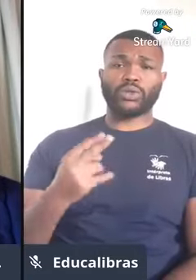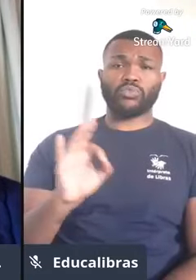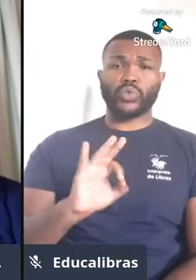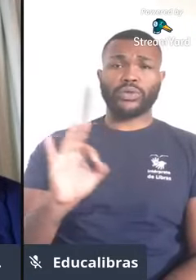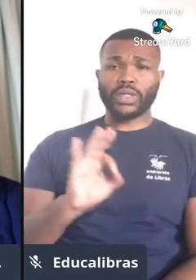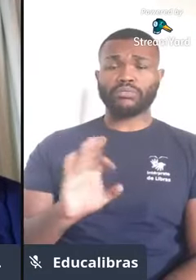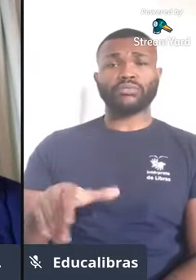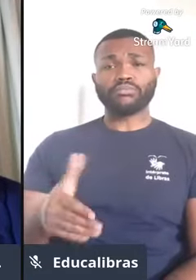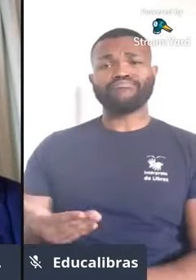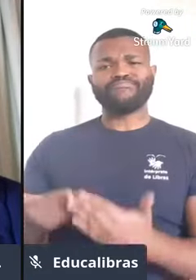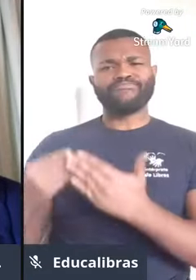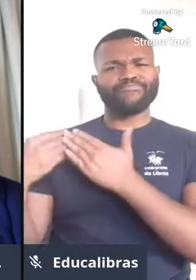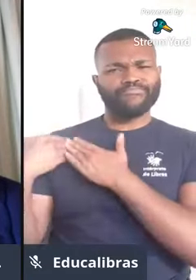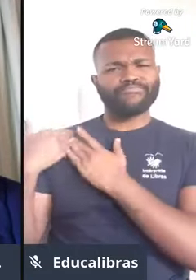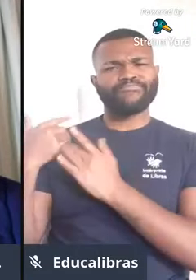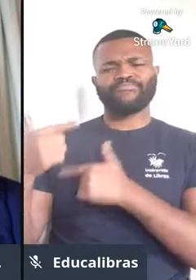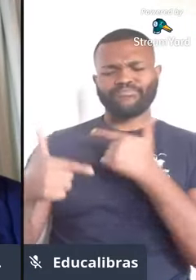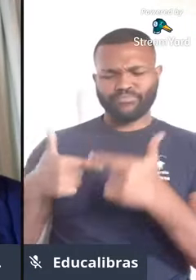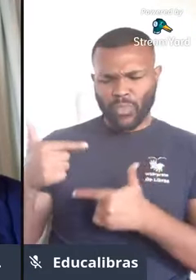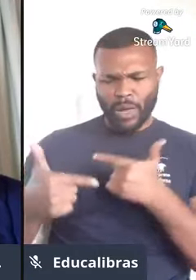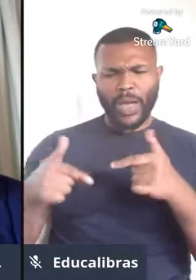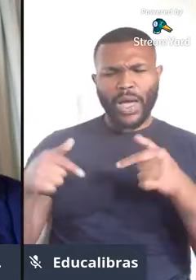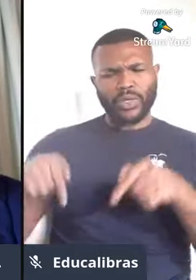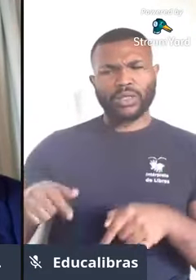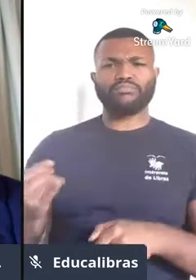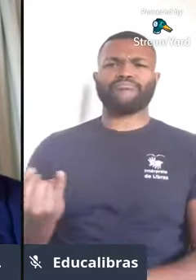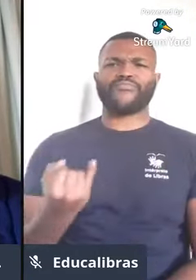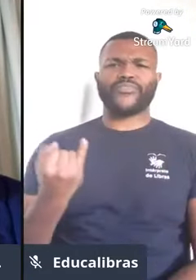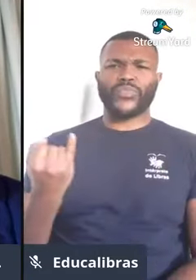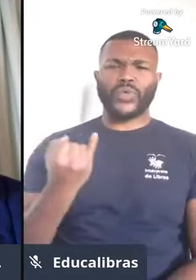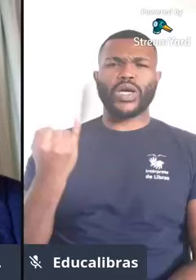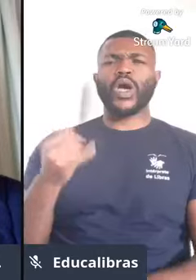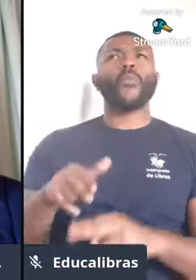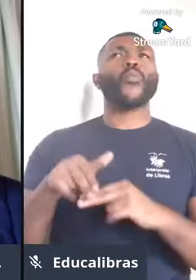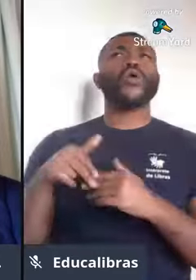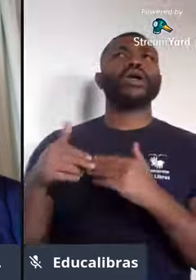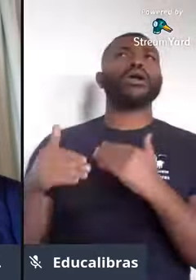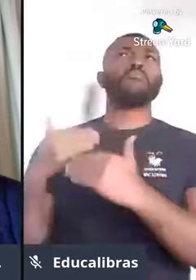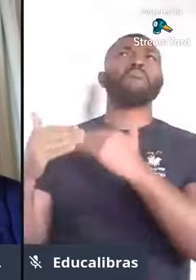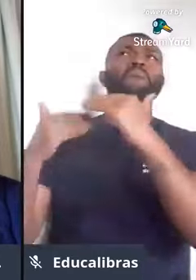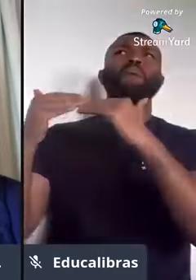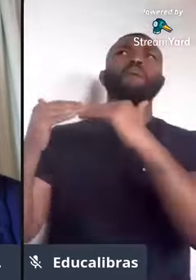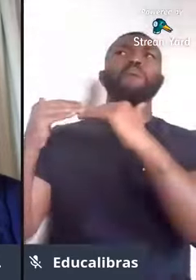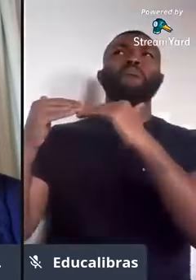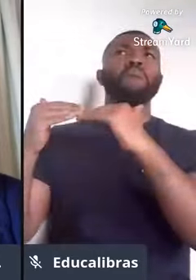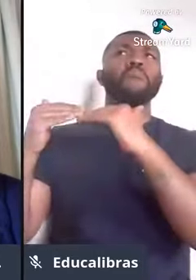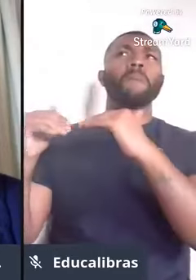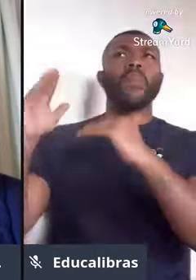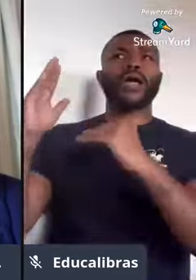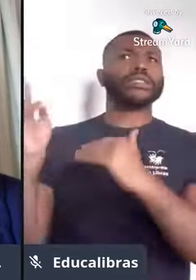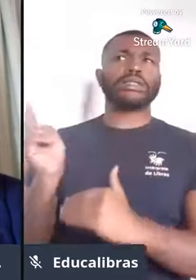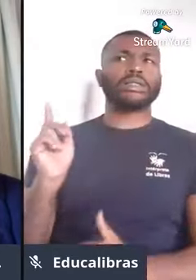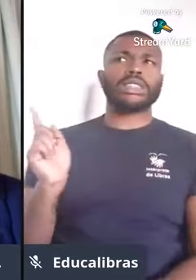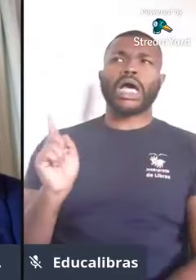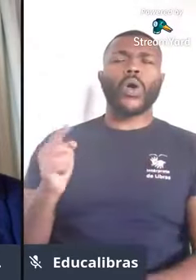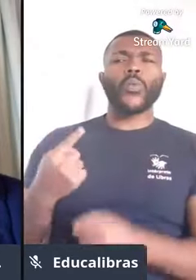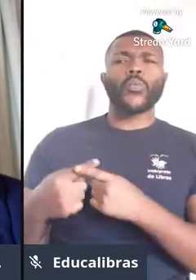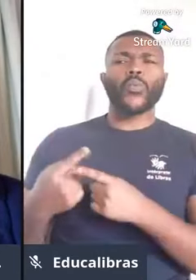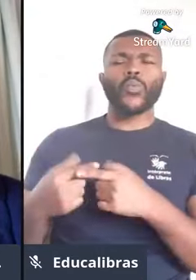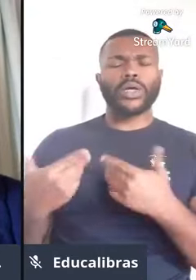o trabalho que nós fazemos aqui em São Paulo. Por que não avançamos mais? Eu acho que são por